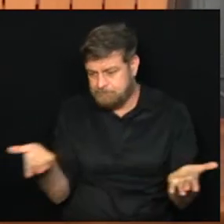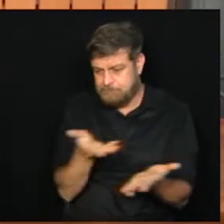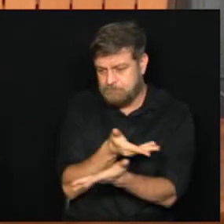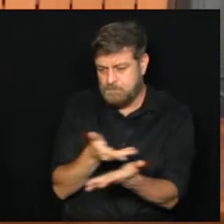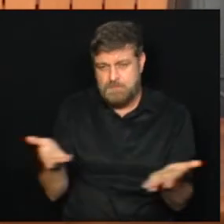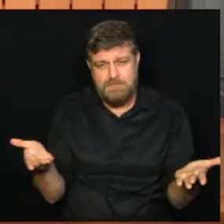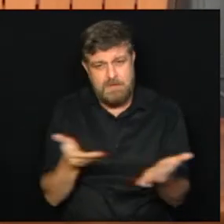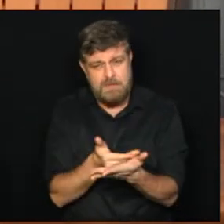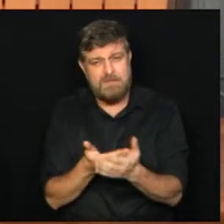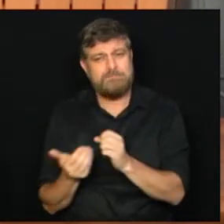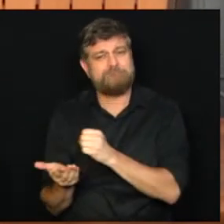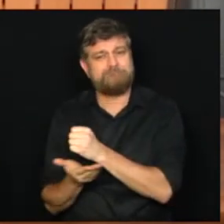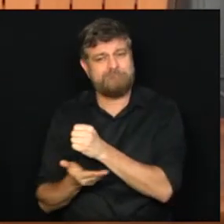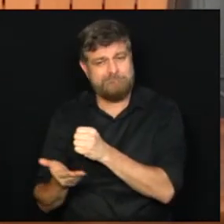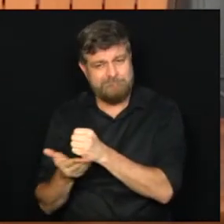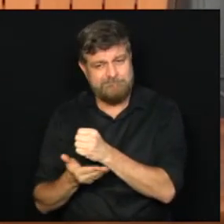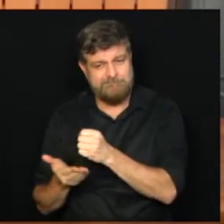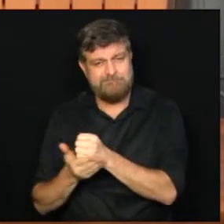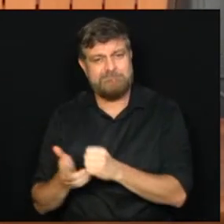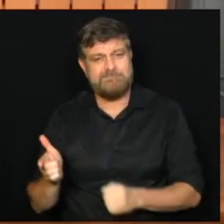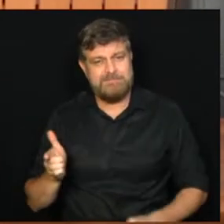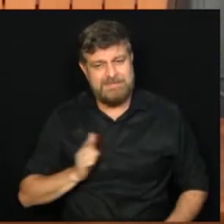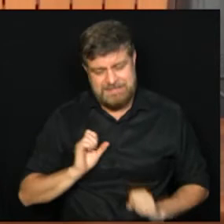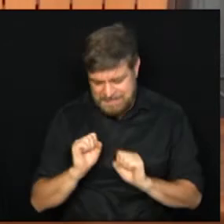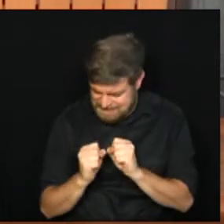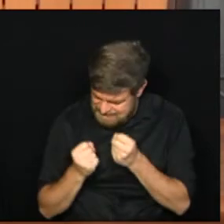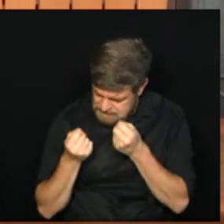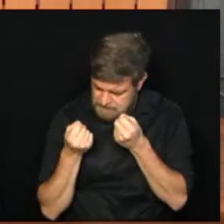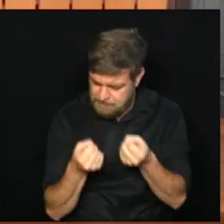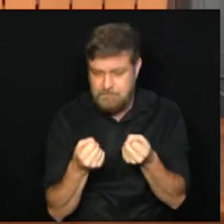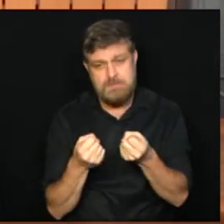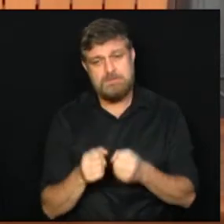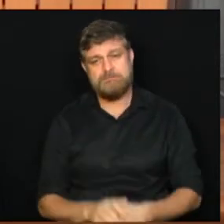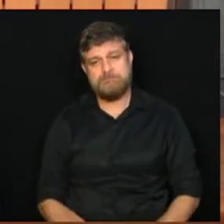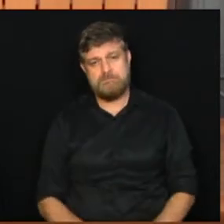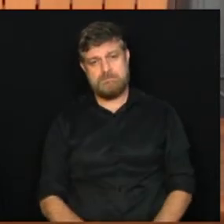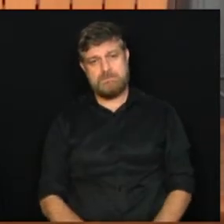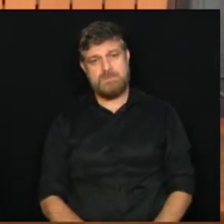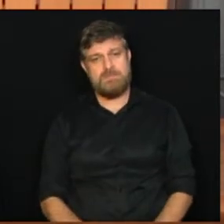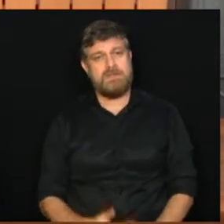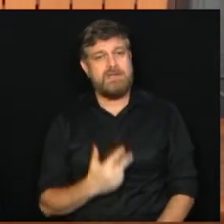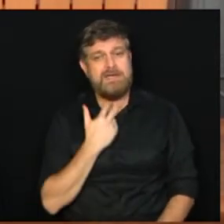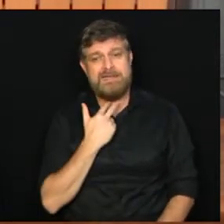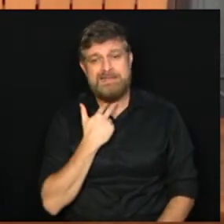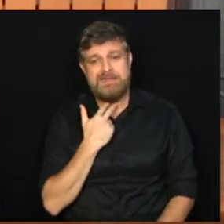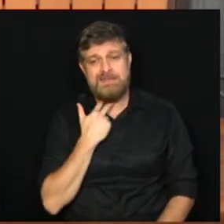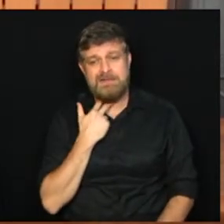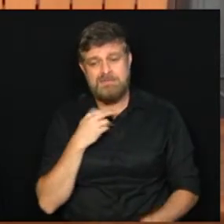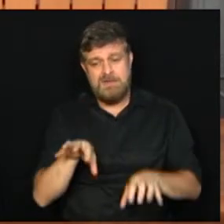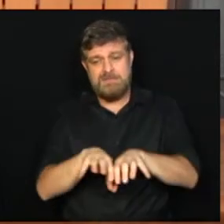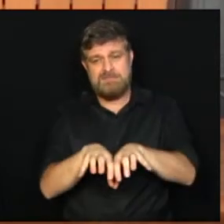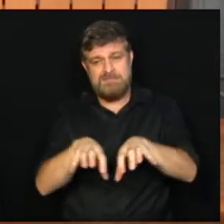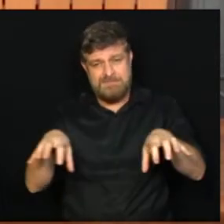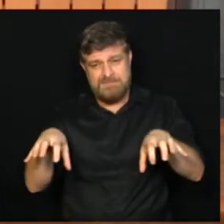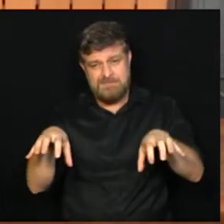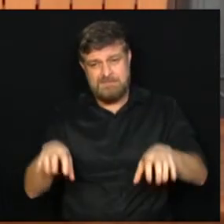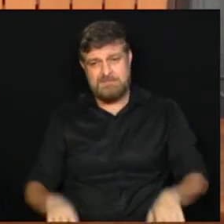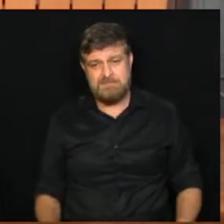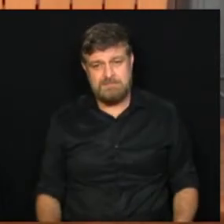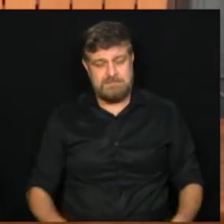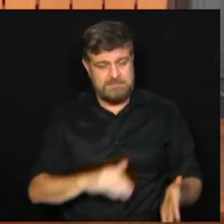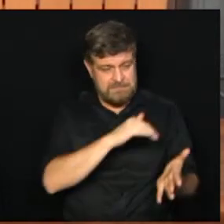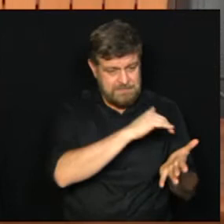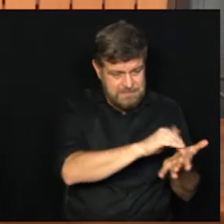fundamental destacar, reforçar que não percam de vista essa construção